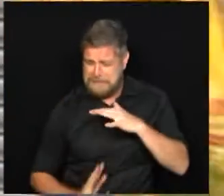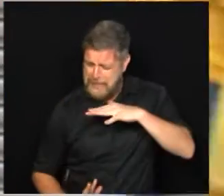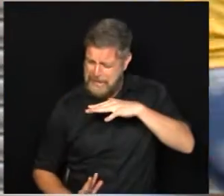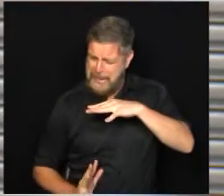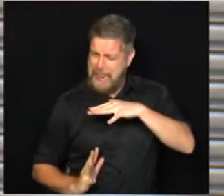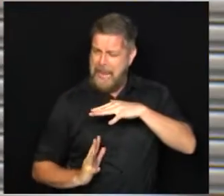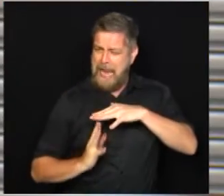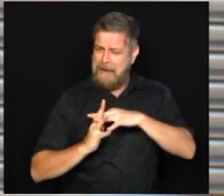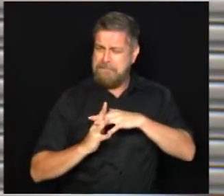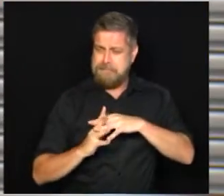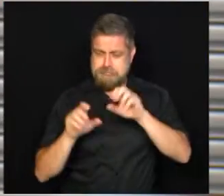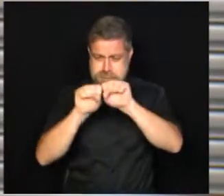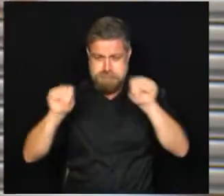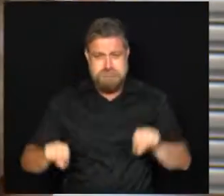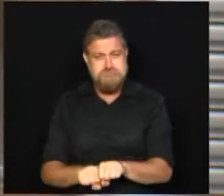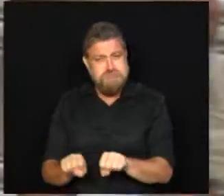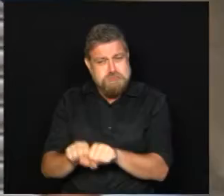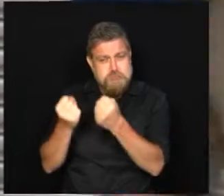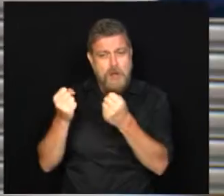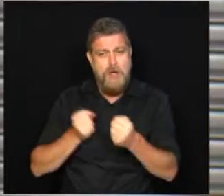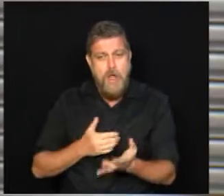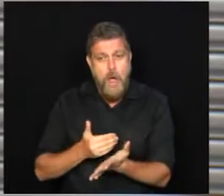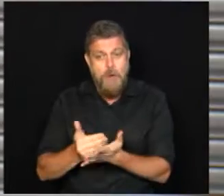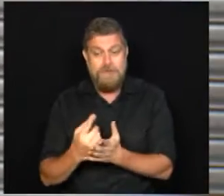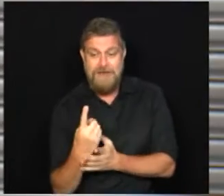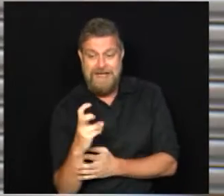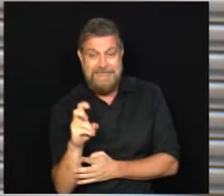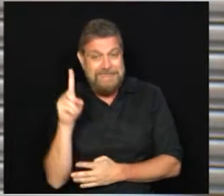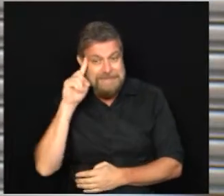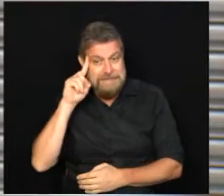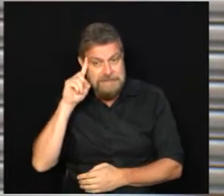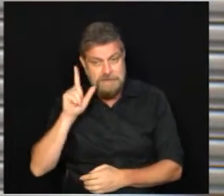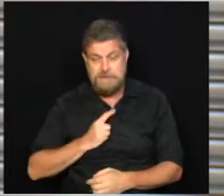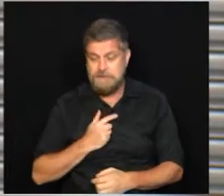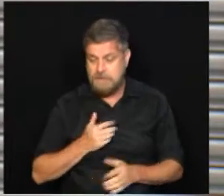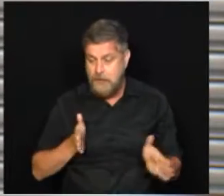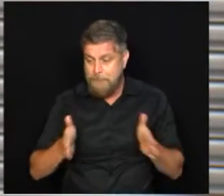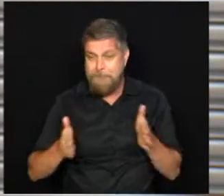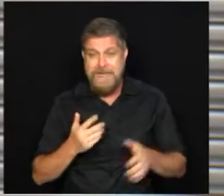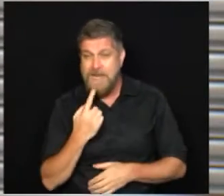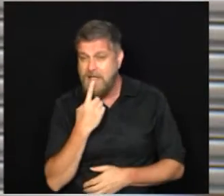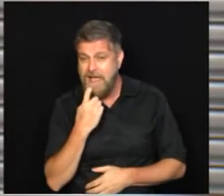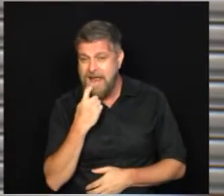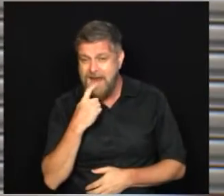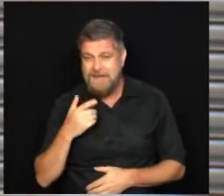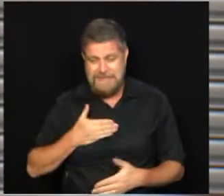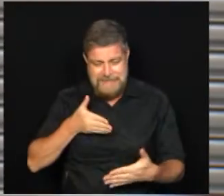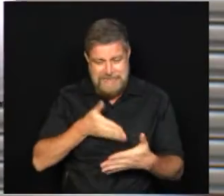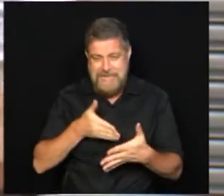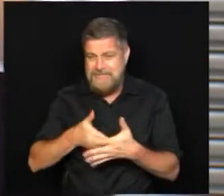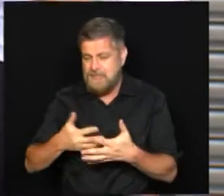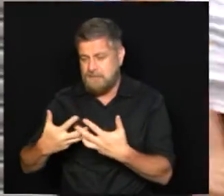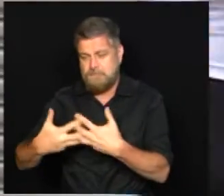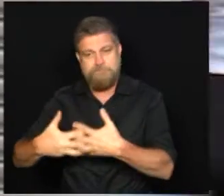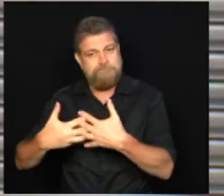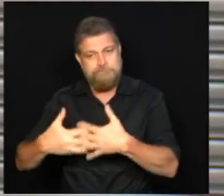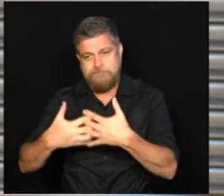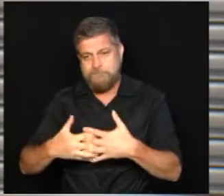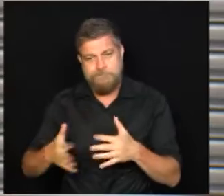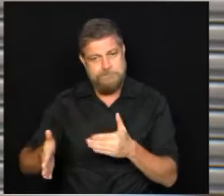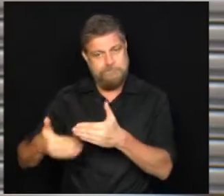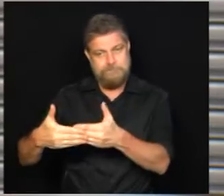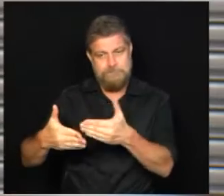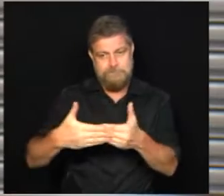colapso instituiu inicialmente 15 dias de fase vermelha com restrições o funcionamento da